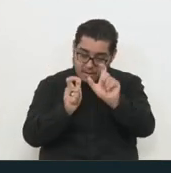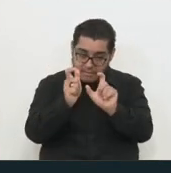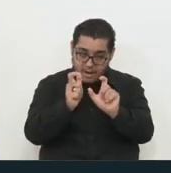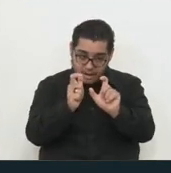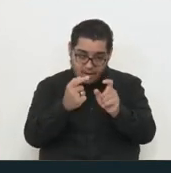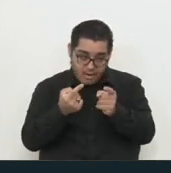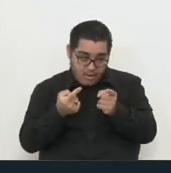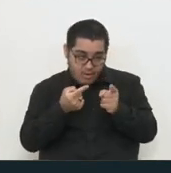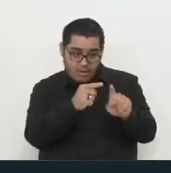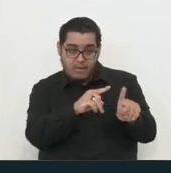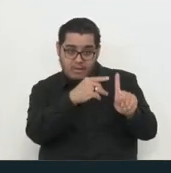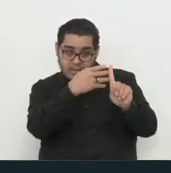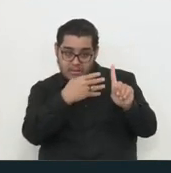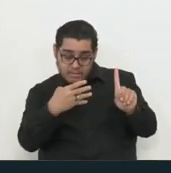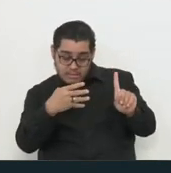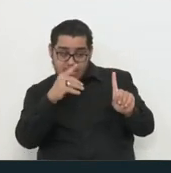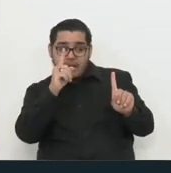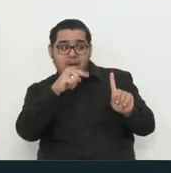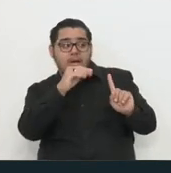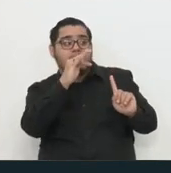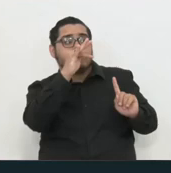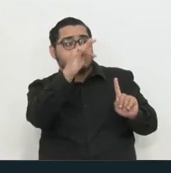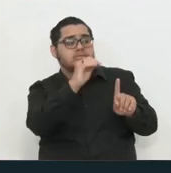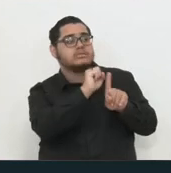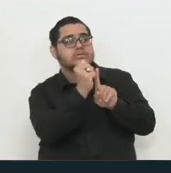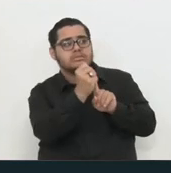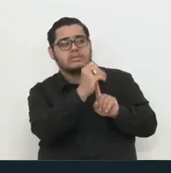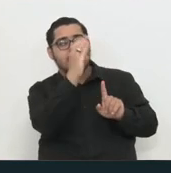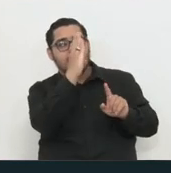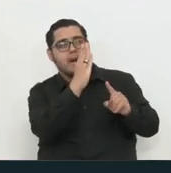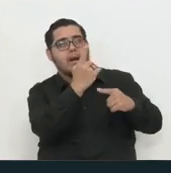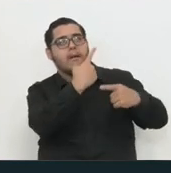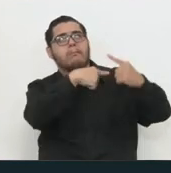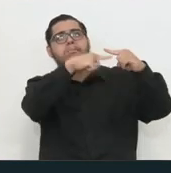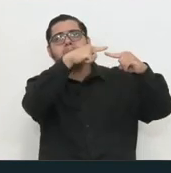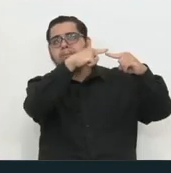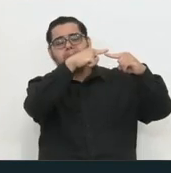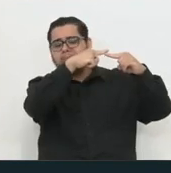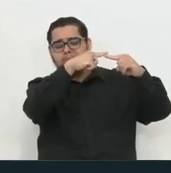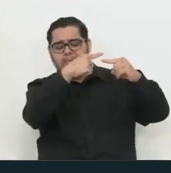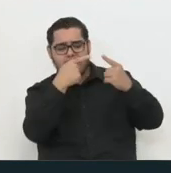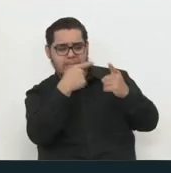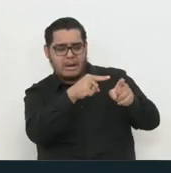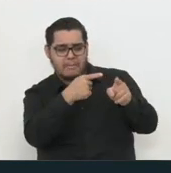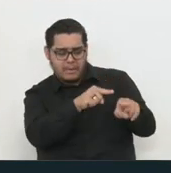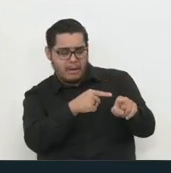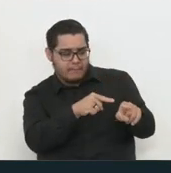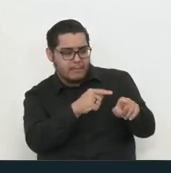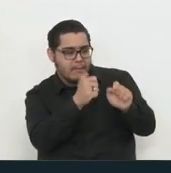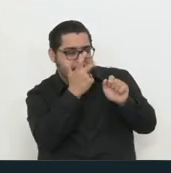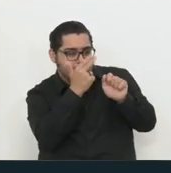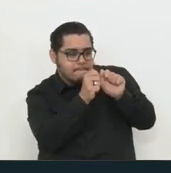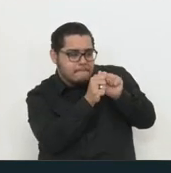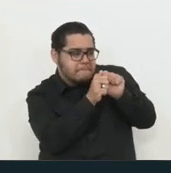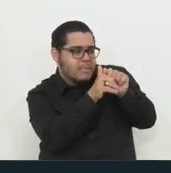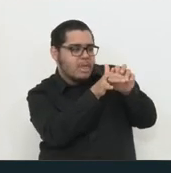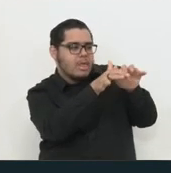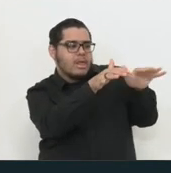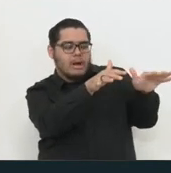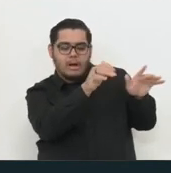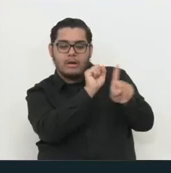grave ameaça ao futuro da sociedade brasileira na medida em que estimulam comportamentos contrários à sociedade